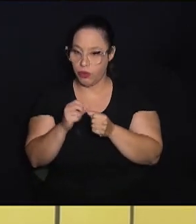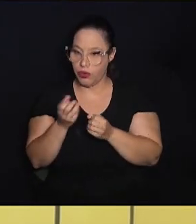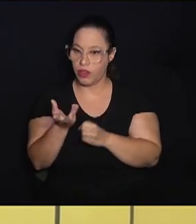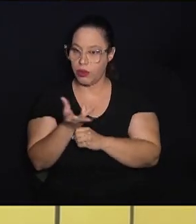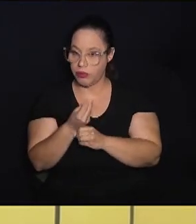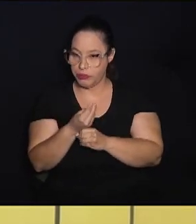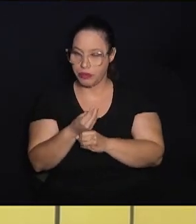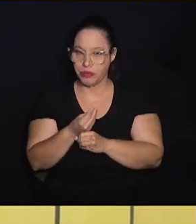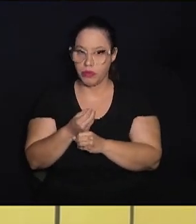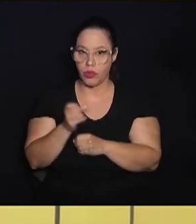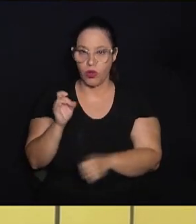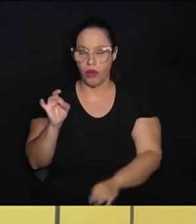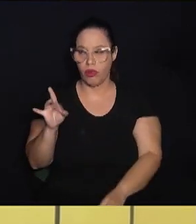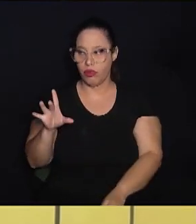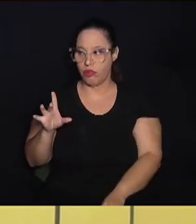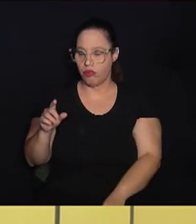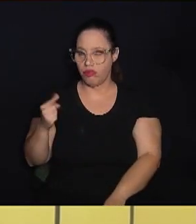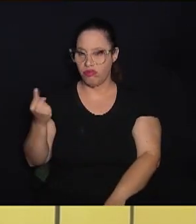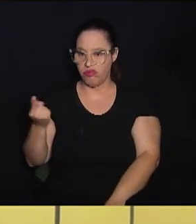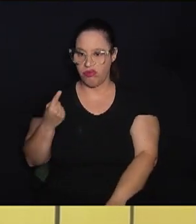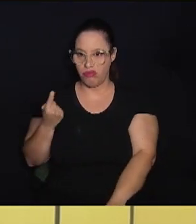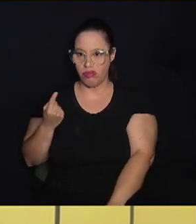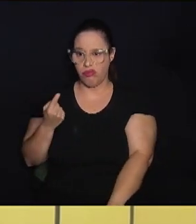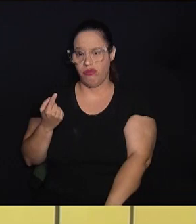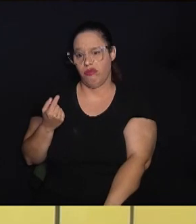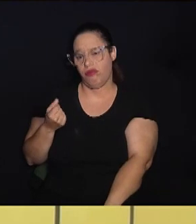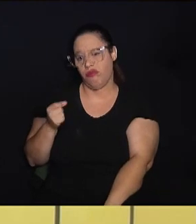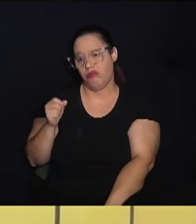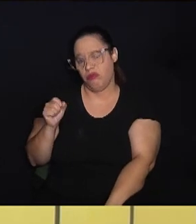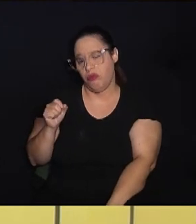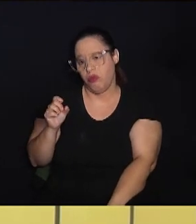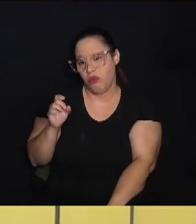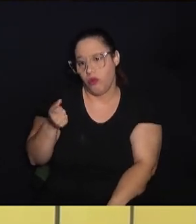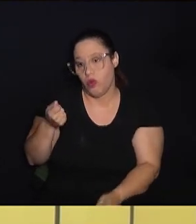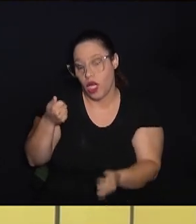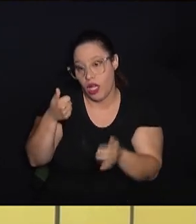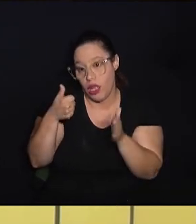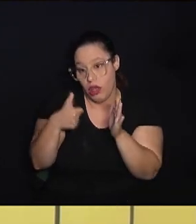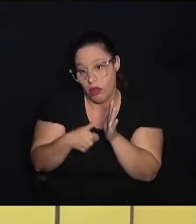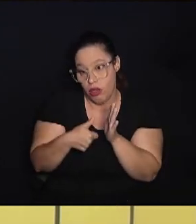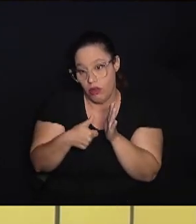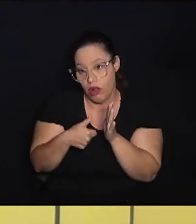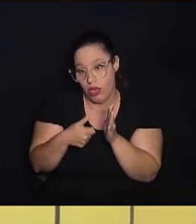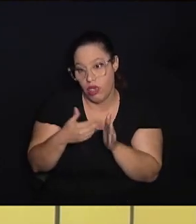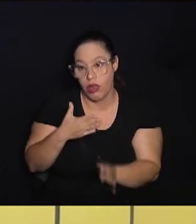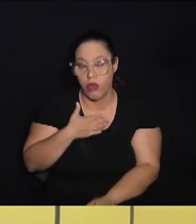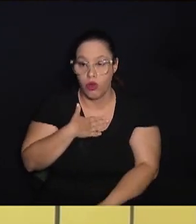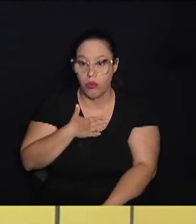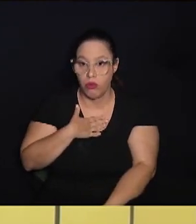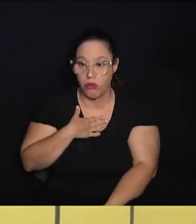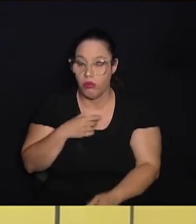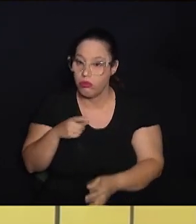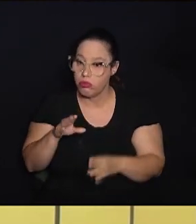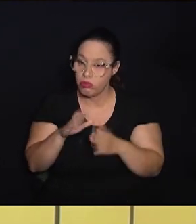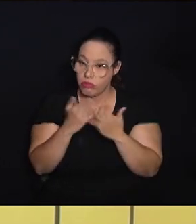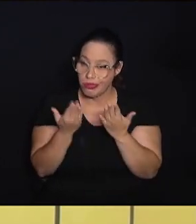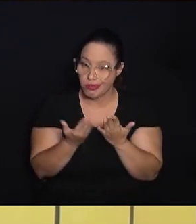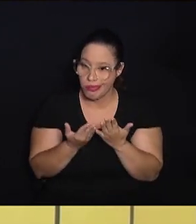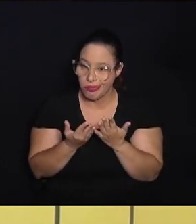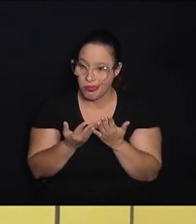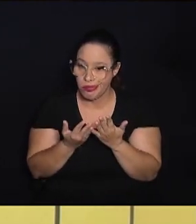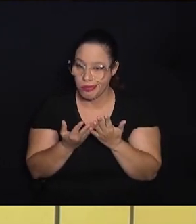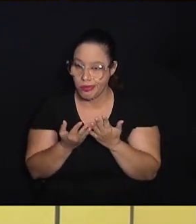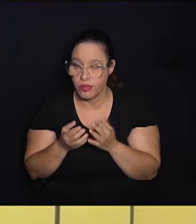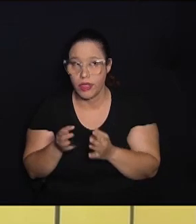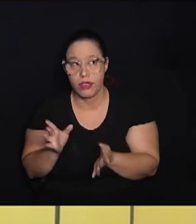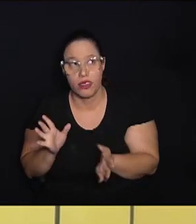Nossa só uma pessoa curtiu o meu quadrinho não quer dizer absolutamente nada sim com certeza se expresse você vai achar e é a não é